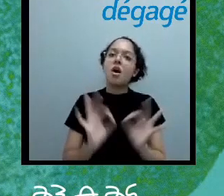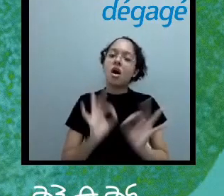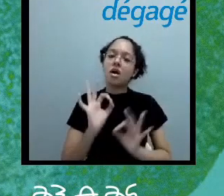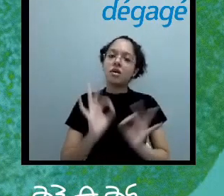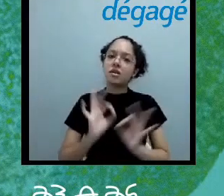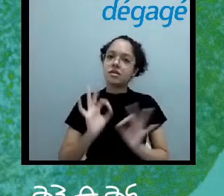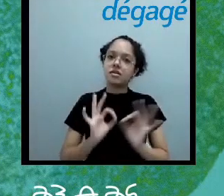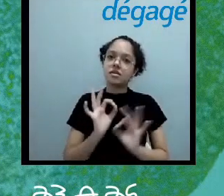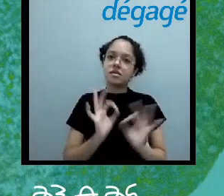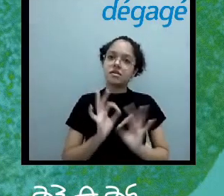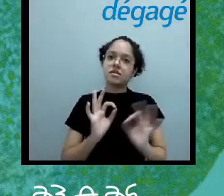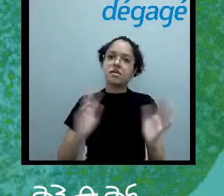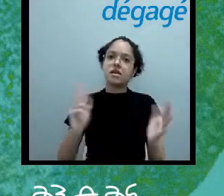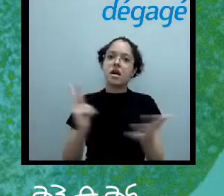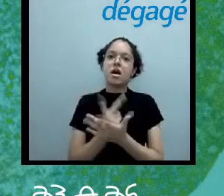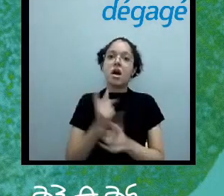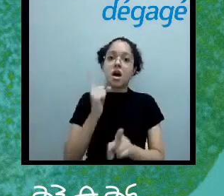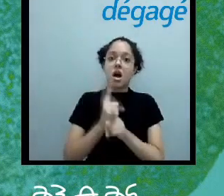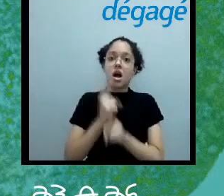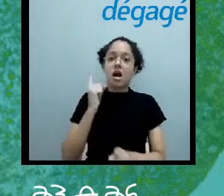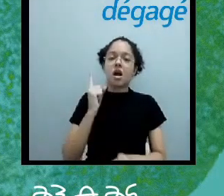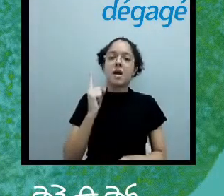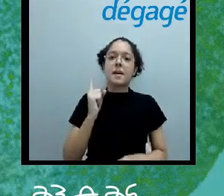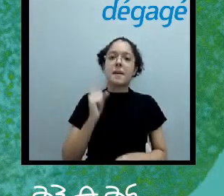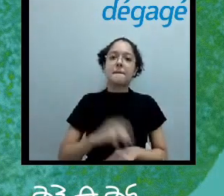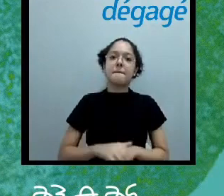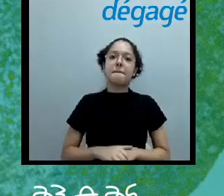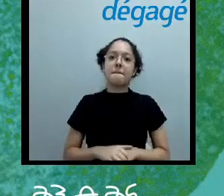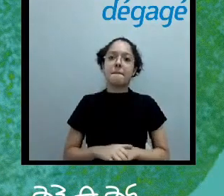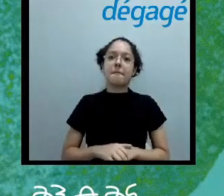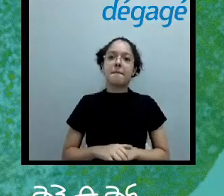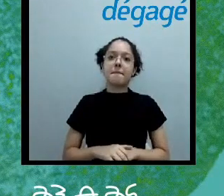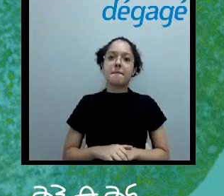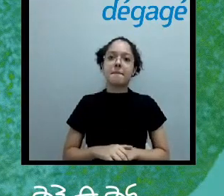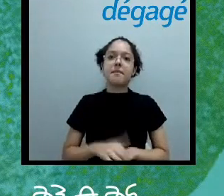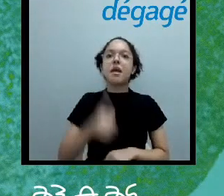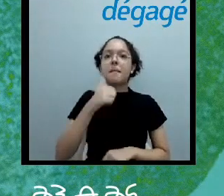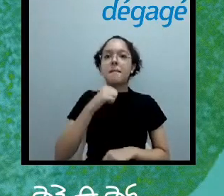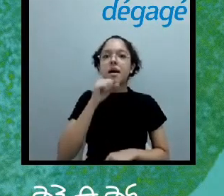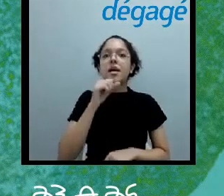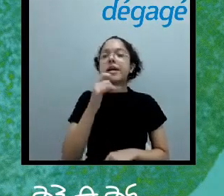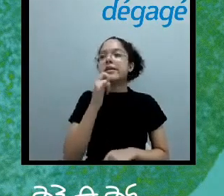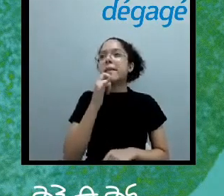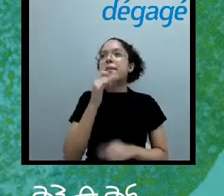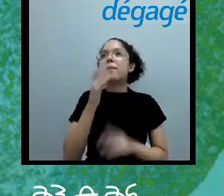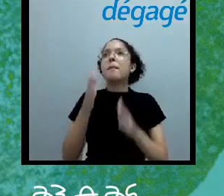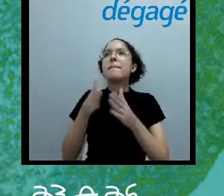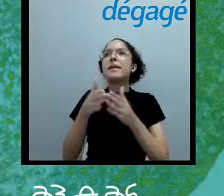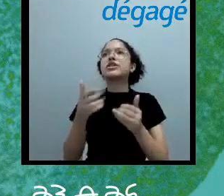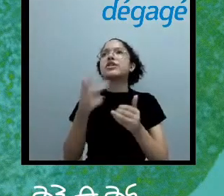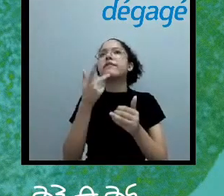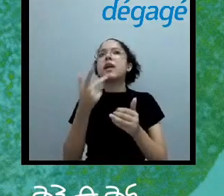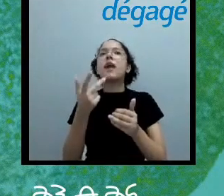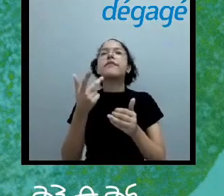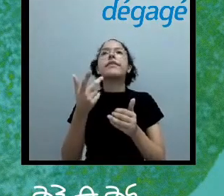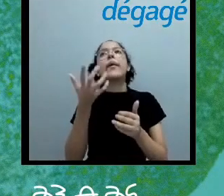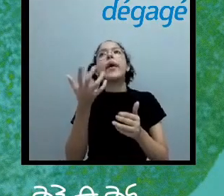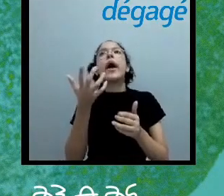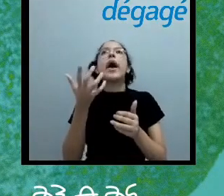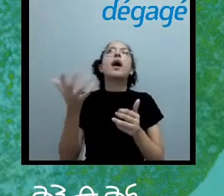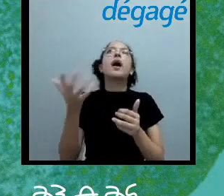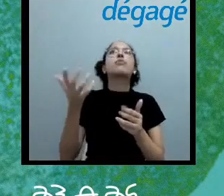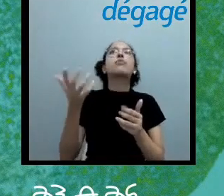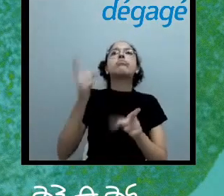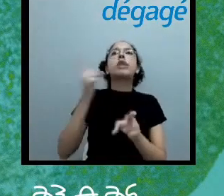iam acontecendo a partir das demandas também trazidas pelas mães, porque não basta, se eu quero fazer uma